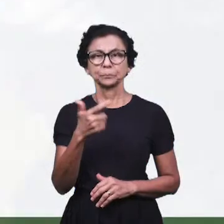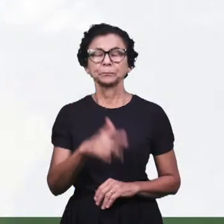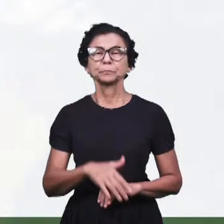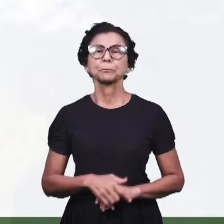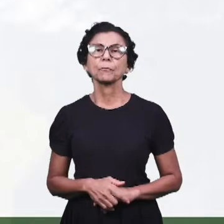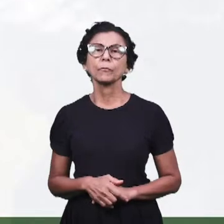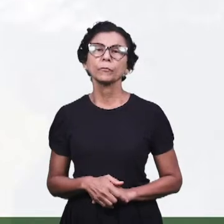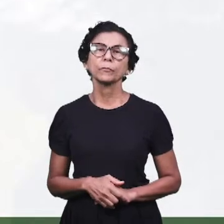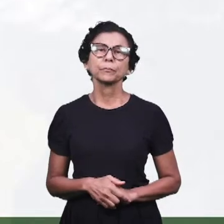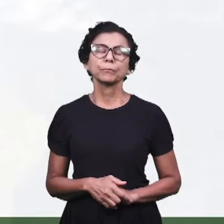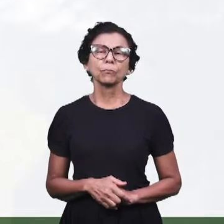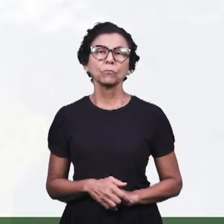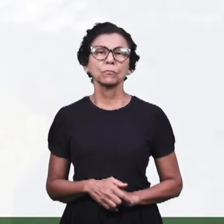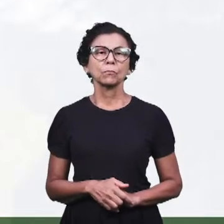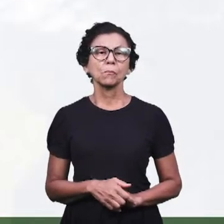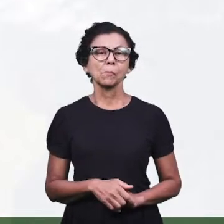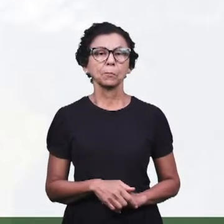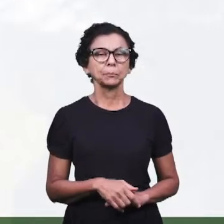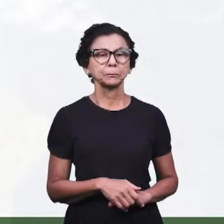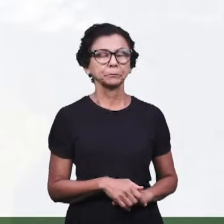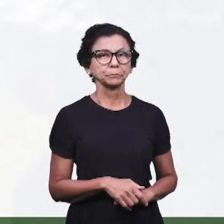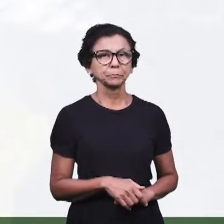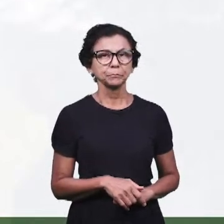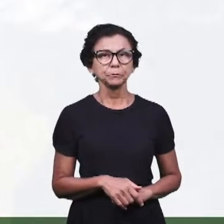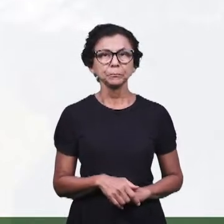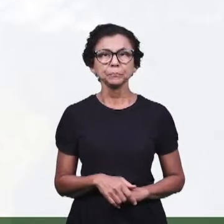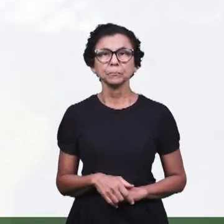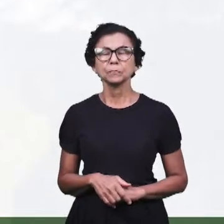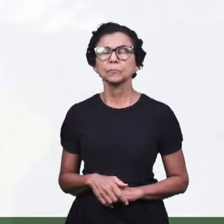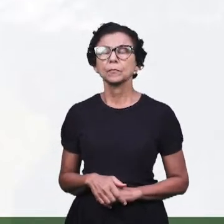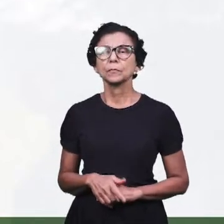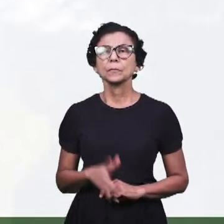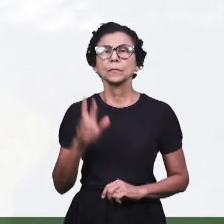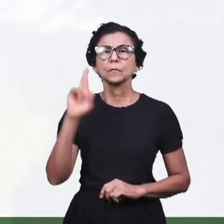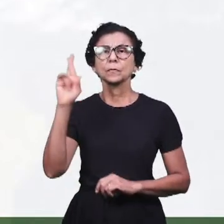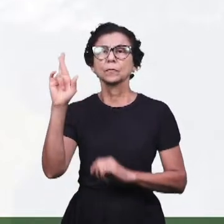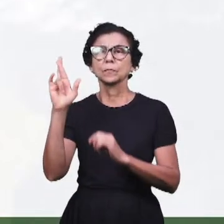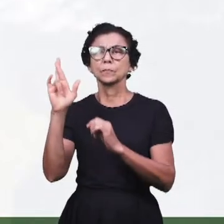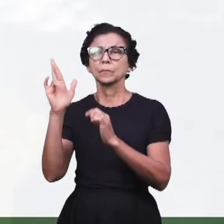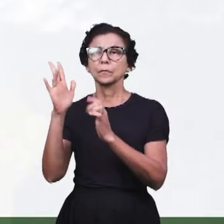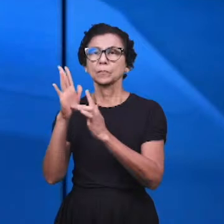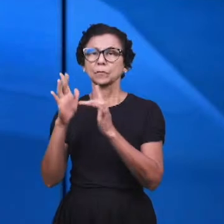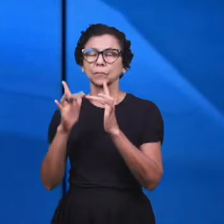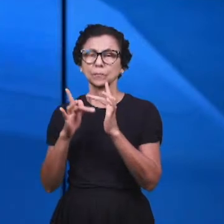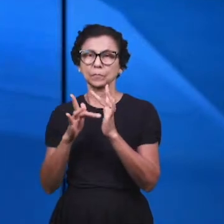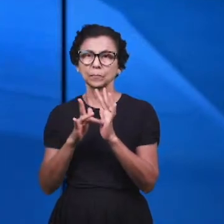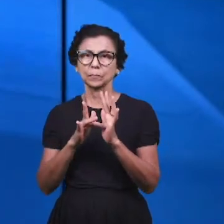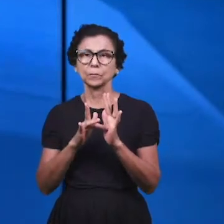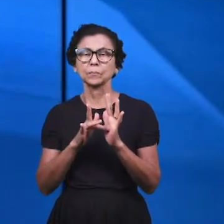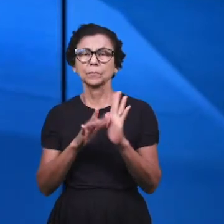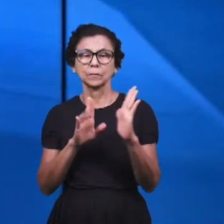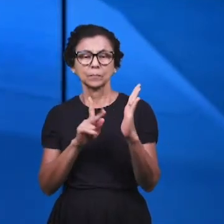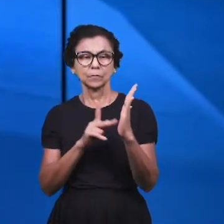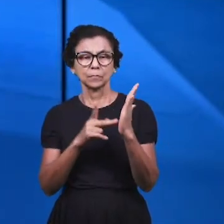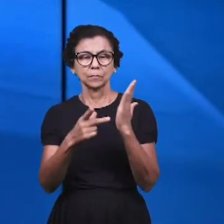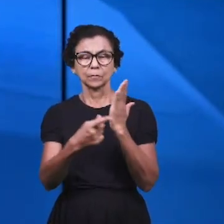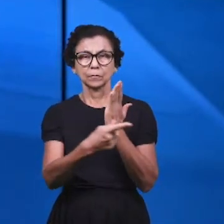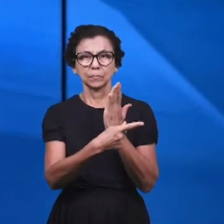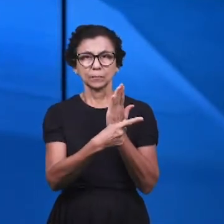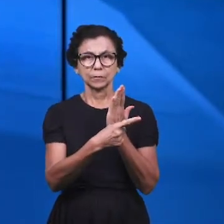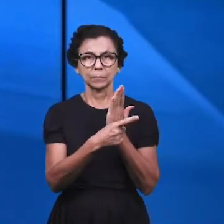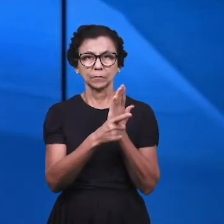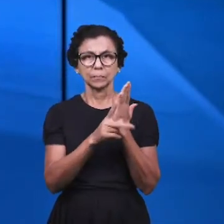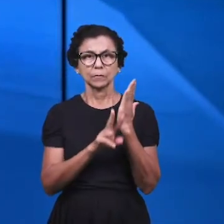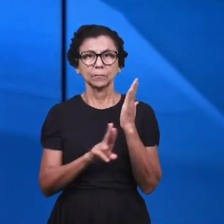por que o Senhor Jesus falava por parábolas? Essa pergunta, naturalmente, deu margem a